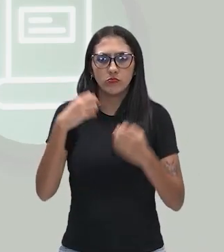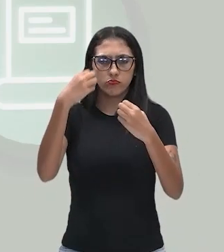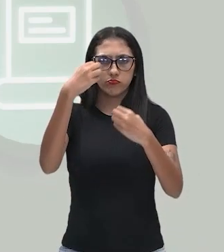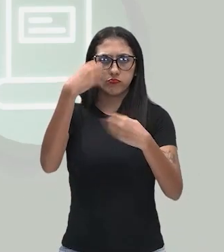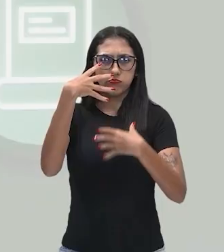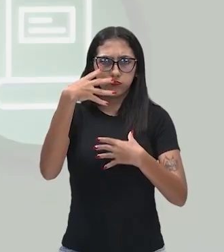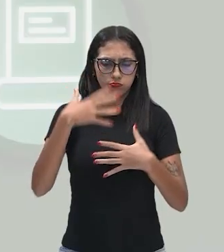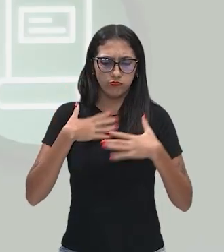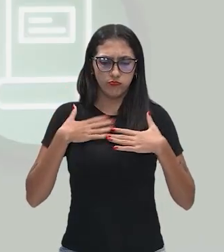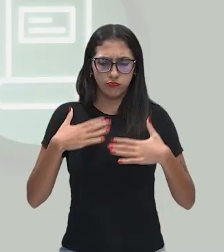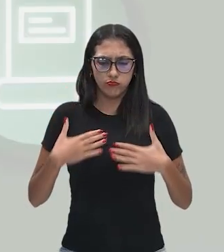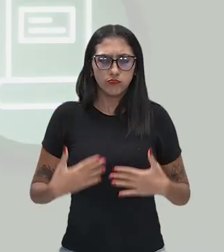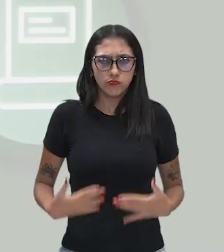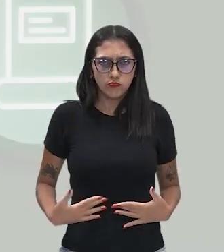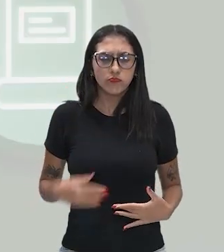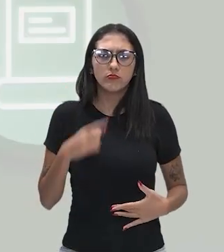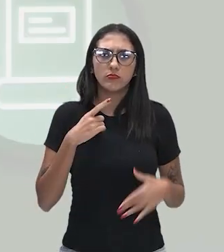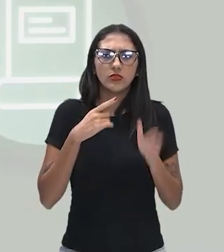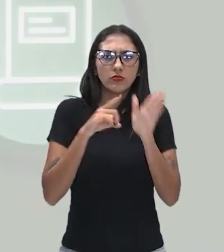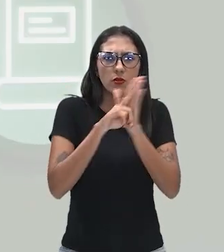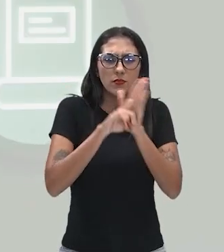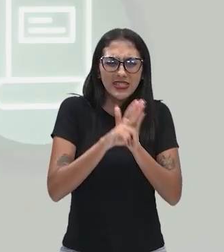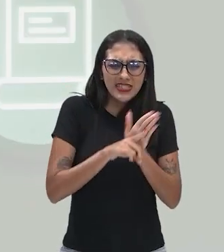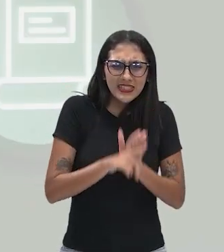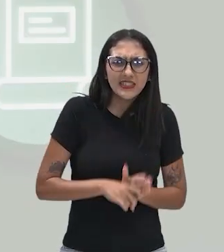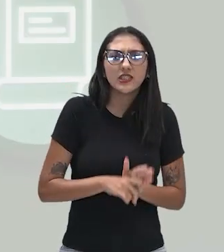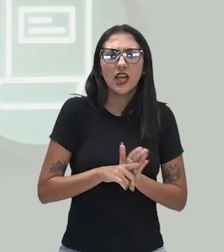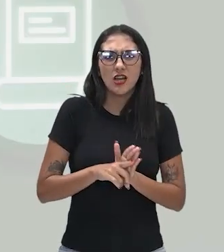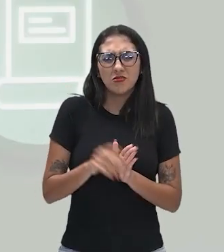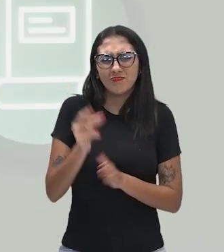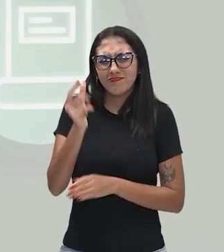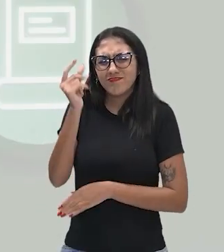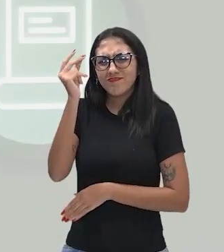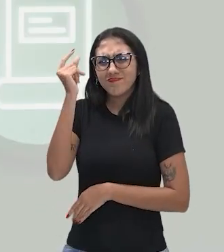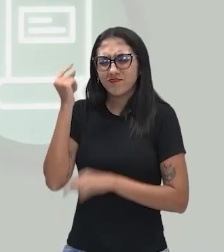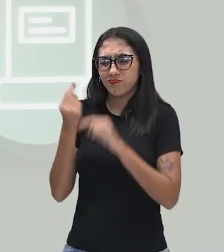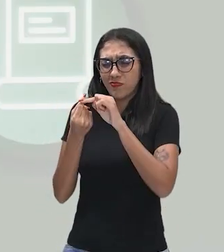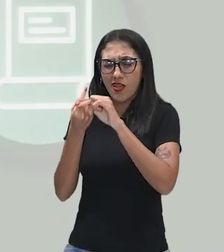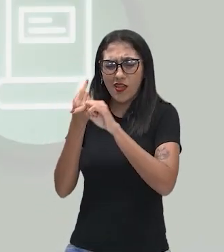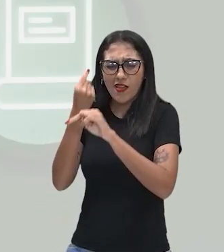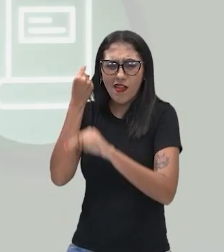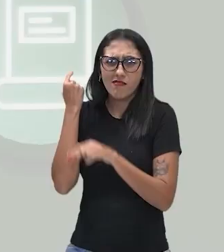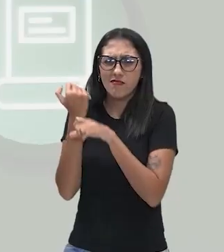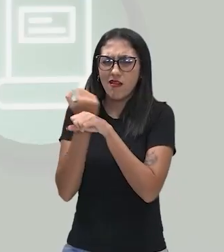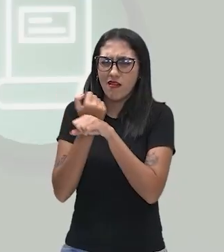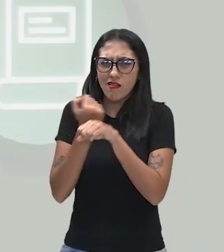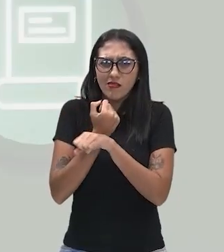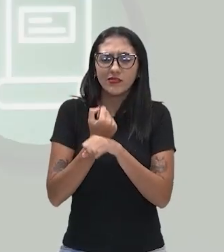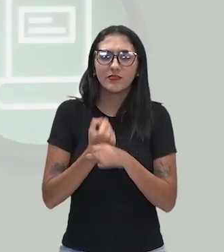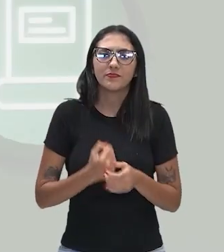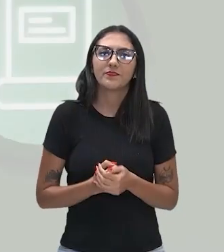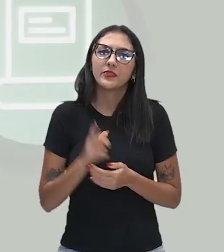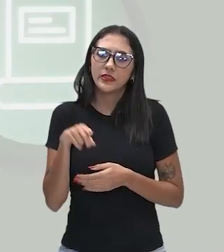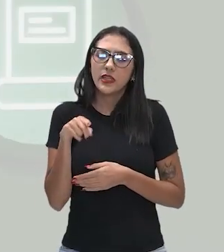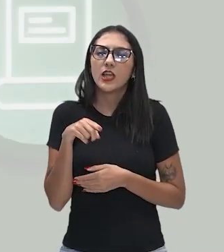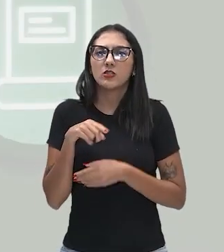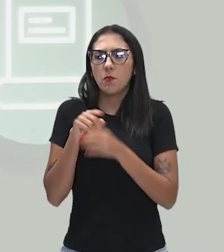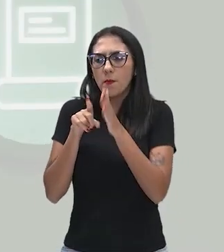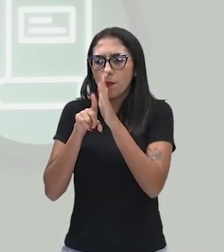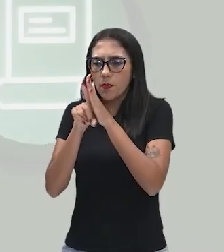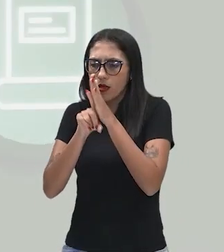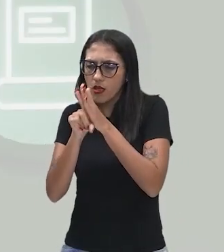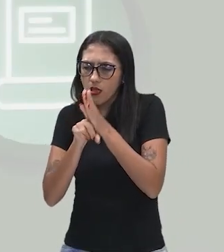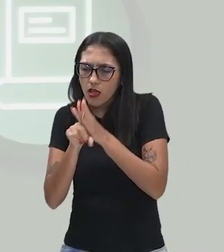foi pesquisado lá pela família Curie, lá antigamente, lá atrás. E aí, ao pesquisar essa radiação,